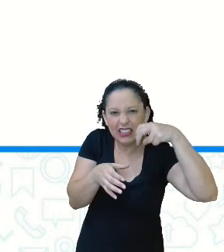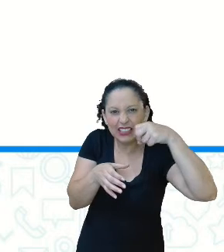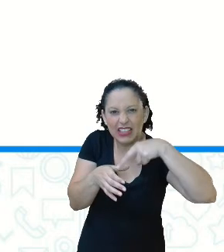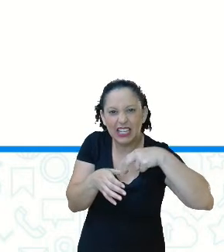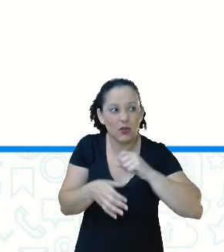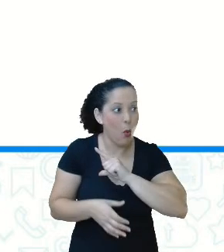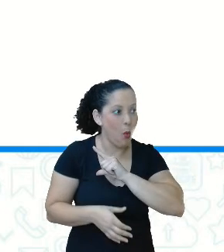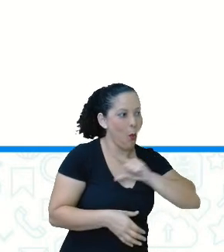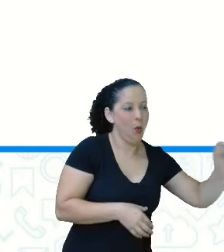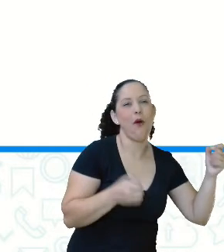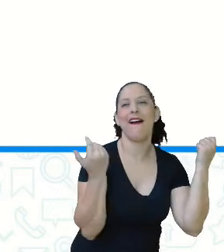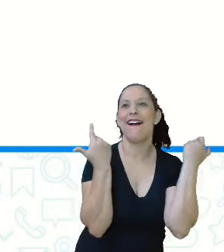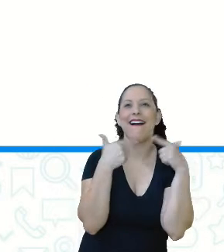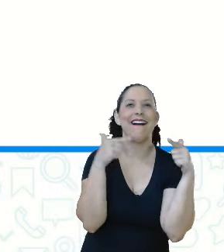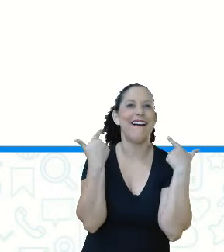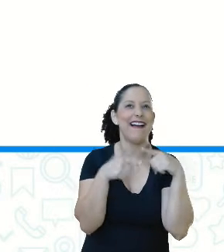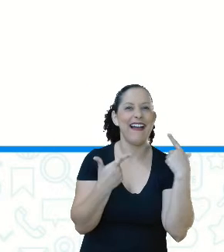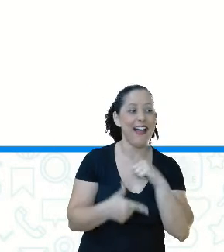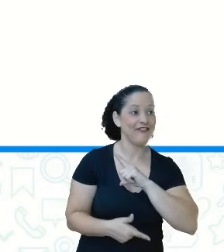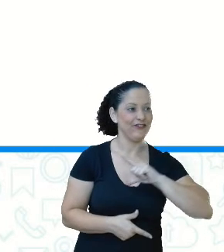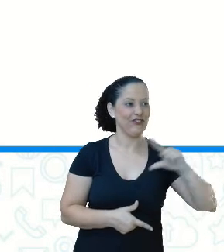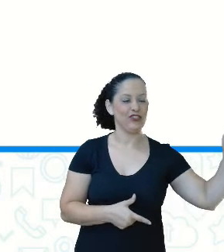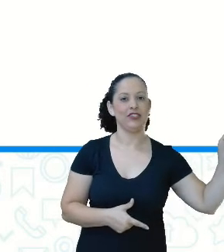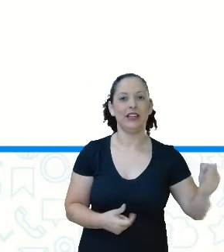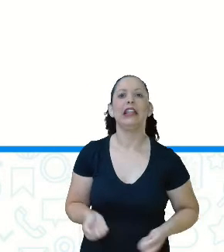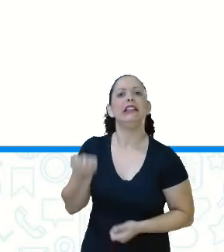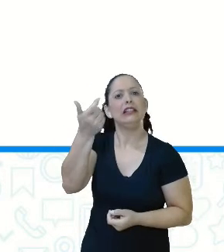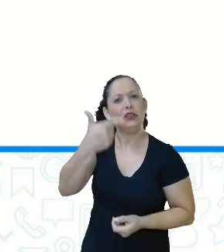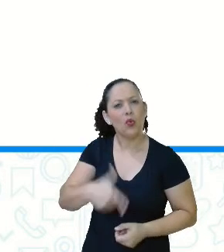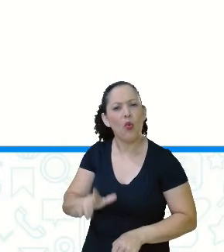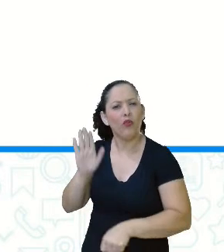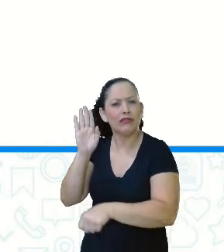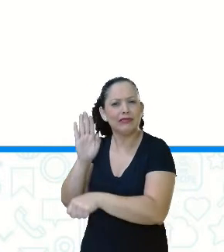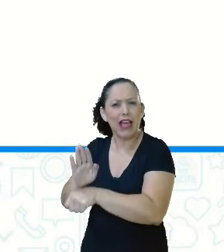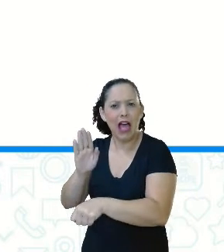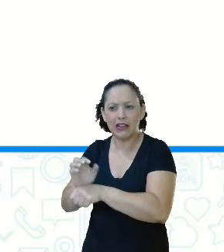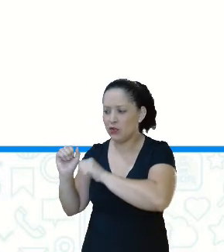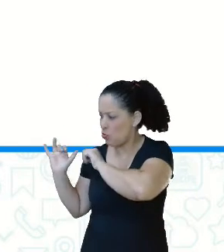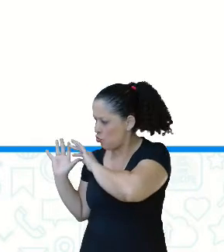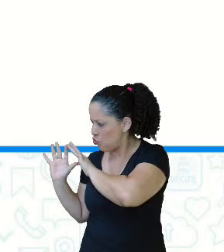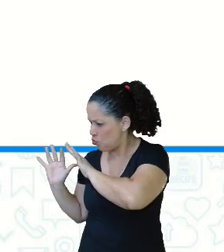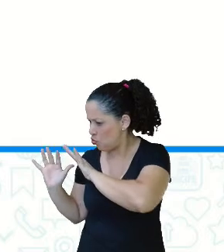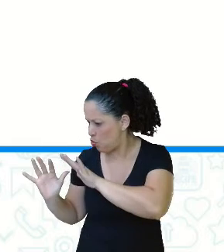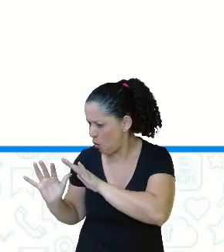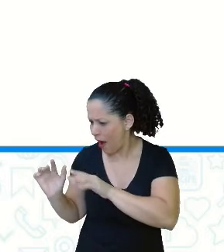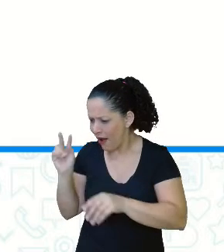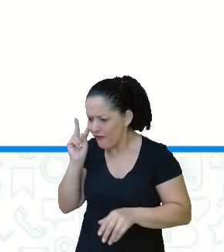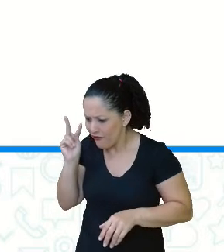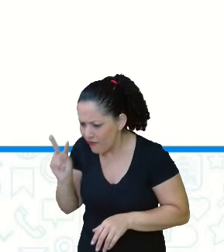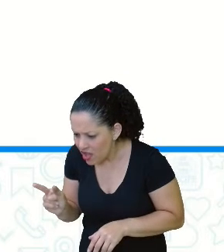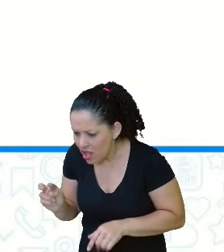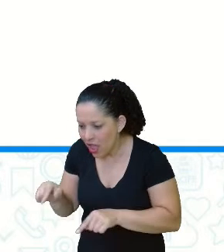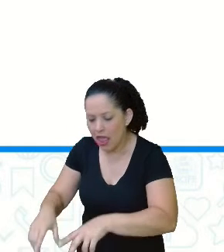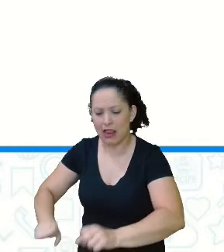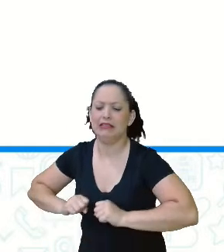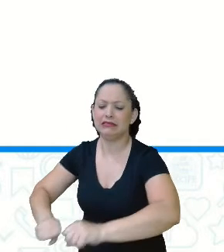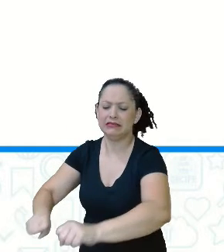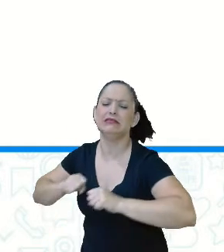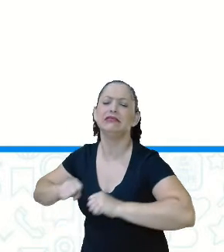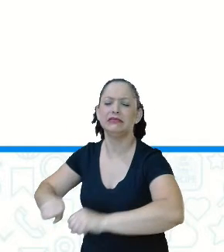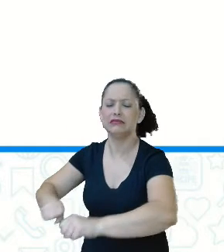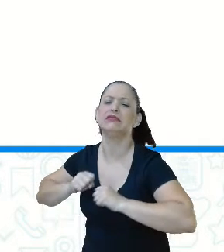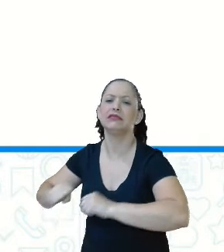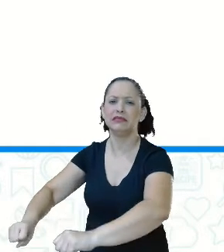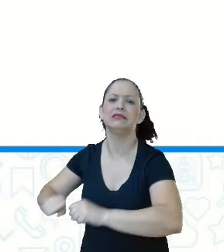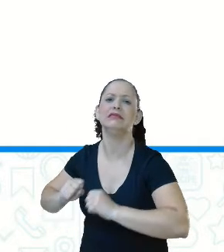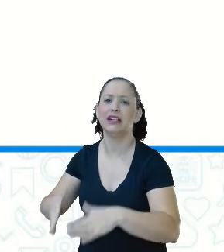rir. Ao fim da tarde, os anões voltaram e descobriram a menina no chão. Tentaram de tudo,